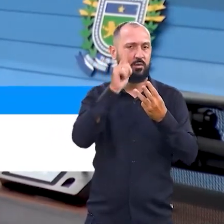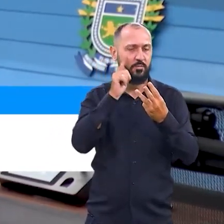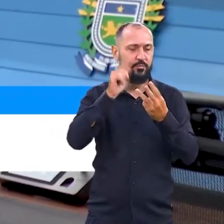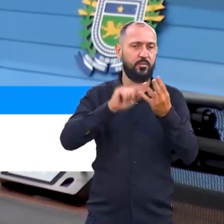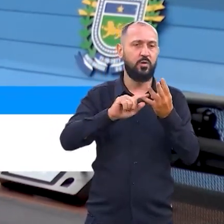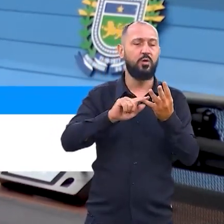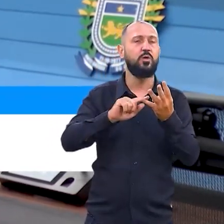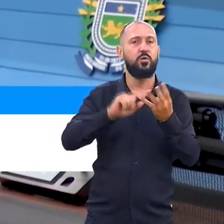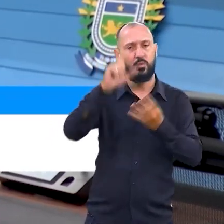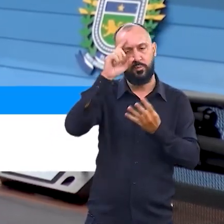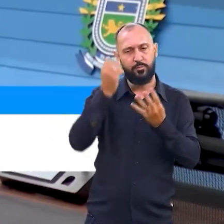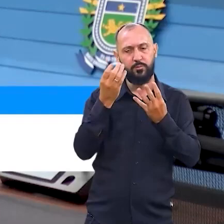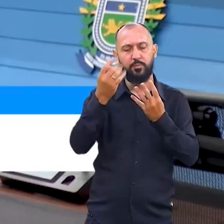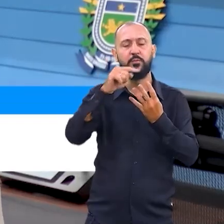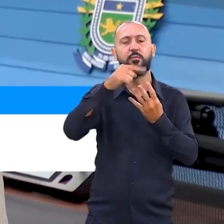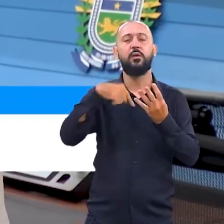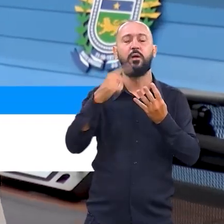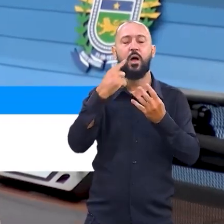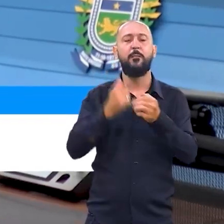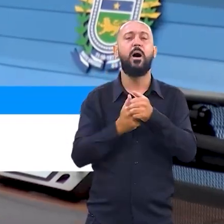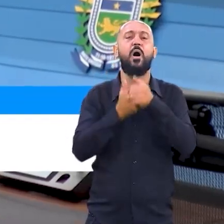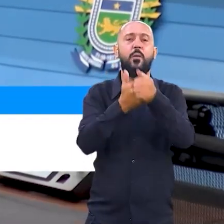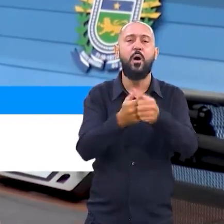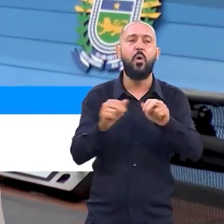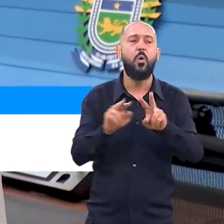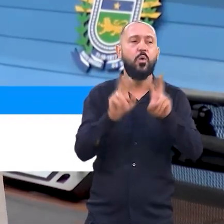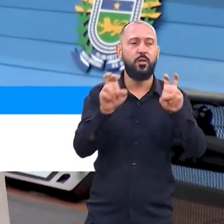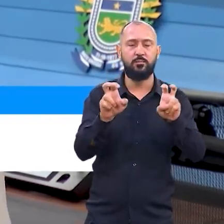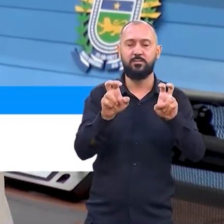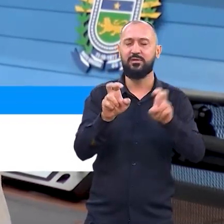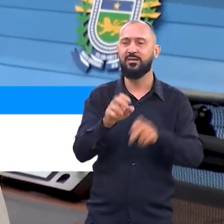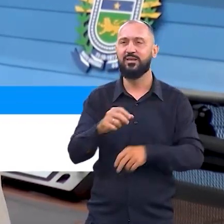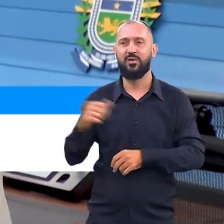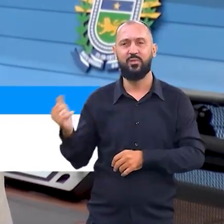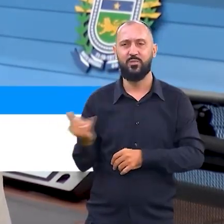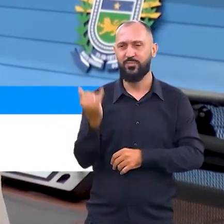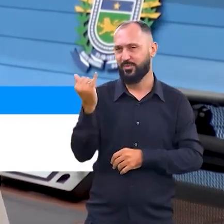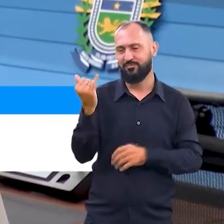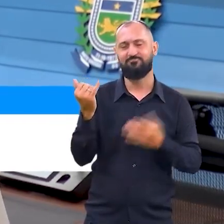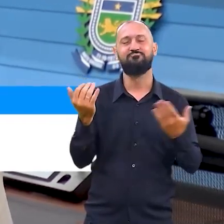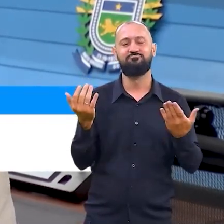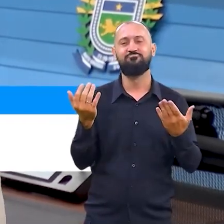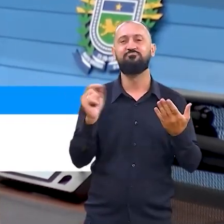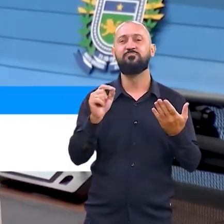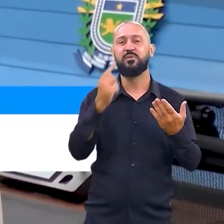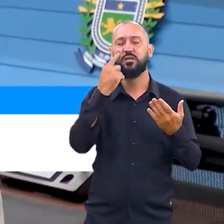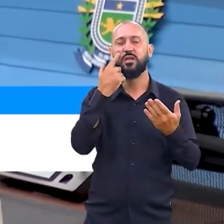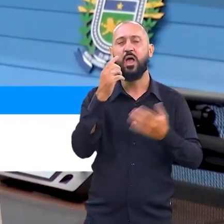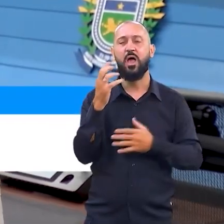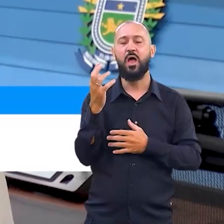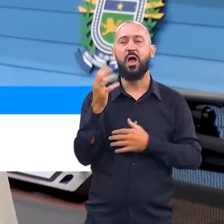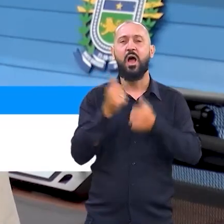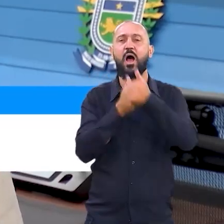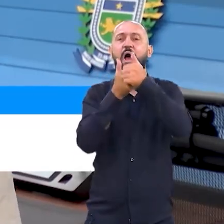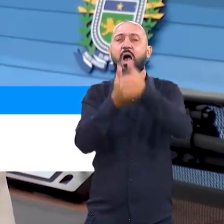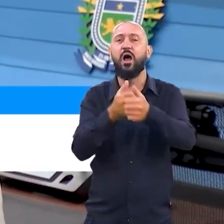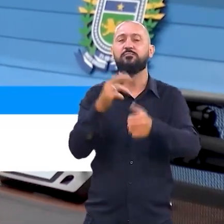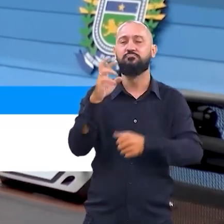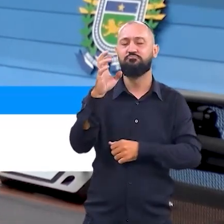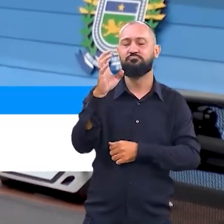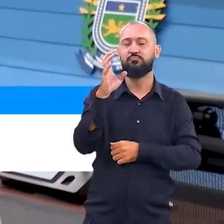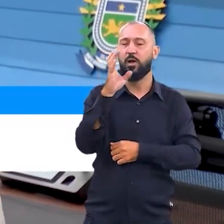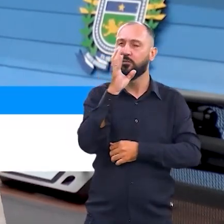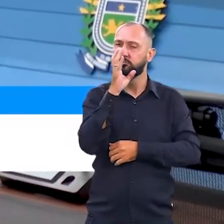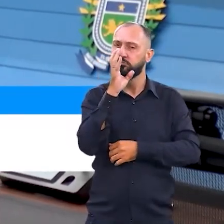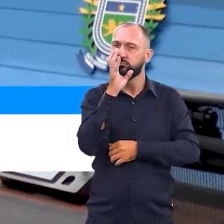deputada Gleice, deputado Pedro Oceano Neto, é para acompanhar essa questão que é fundamental, que é o monitoramento do